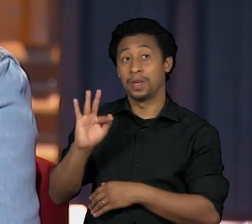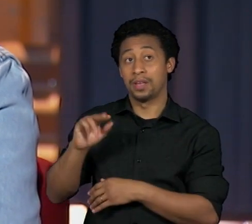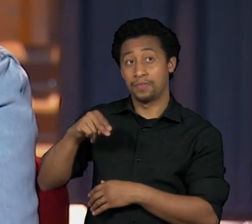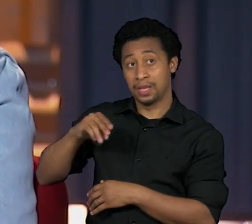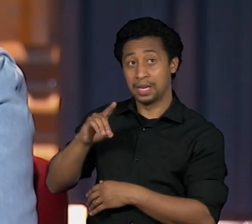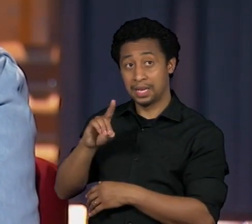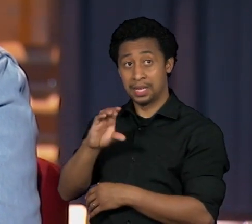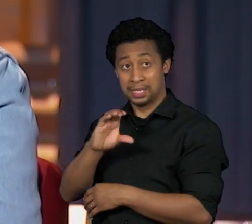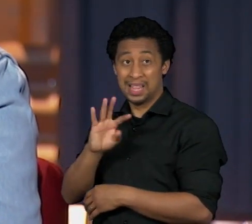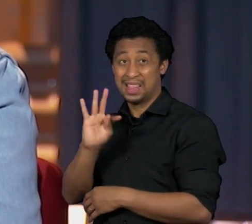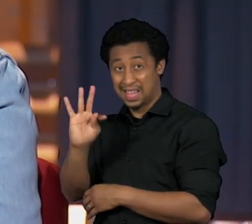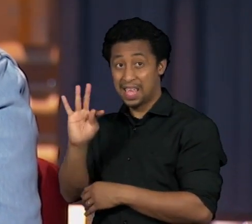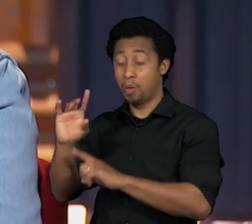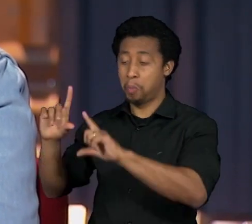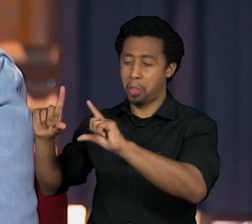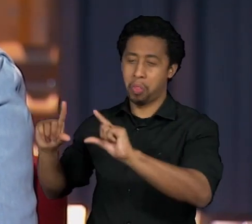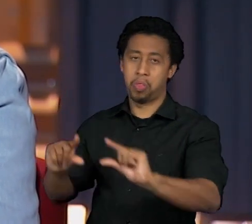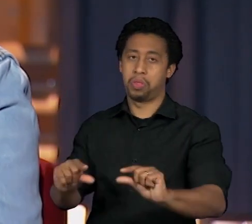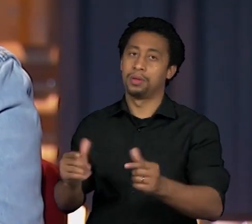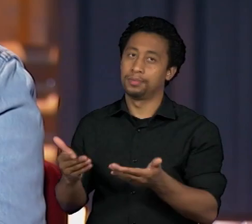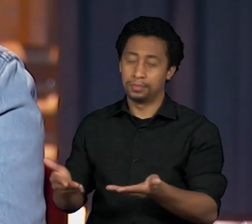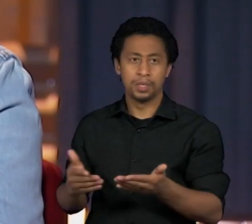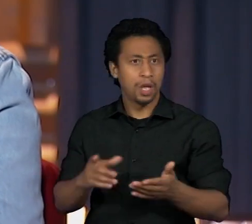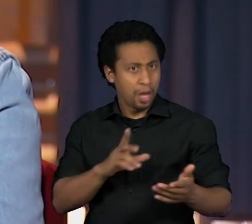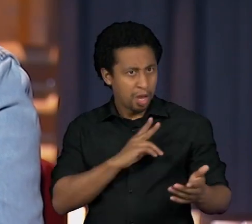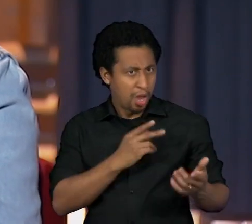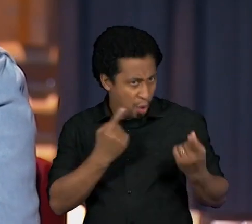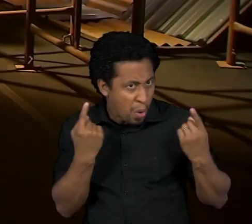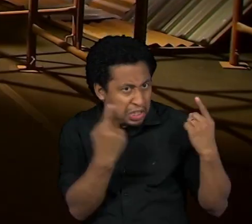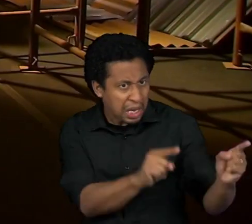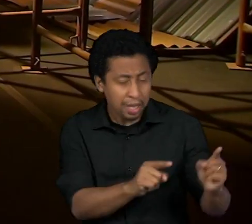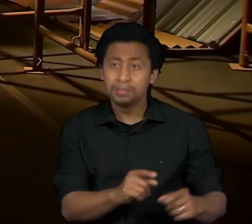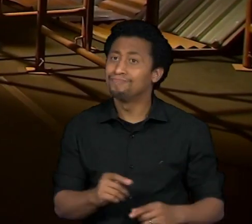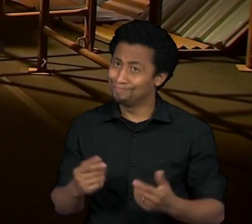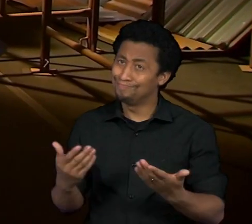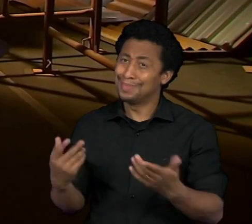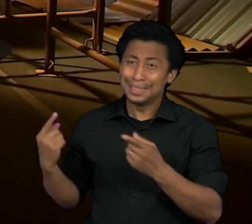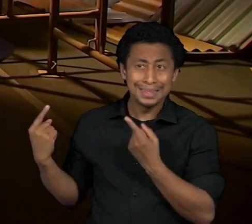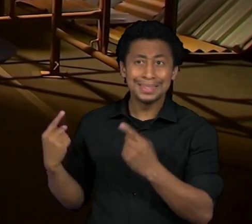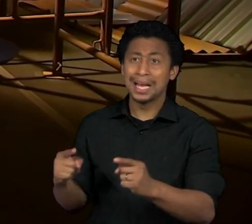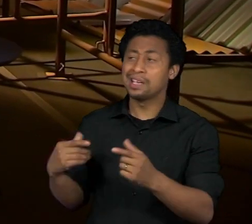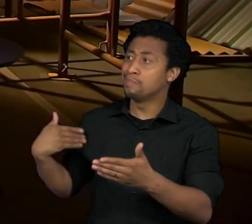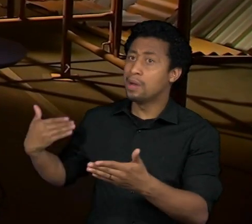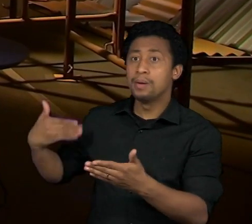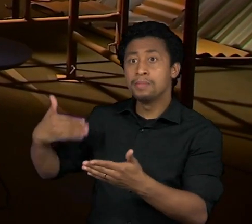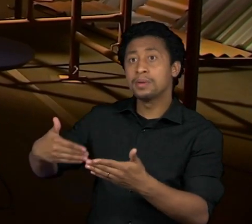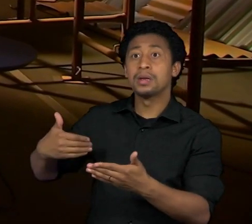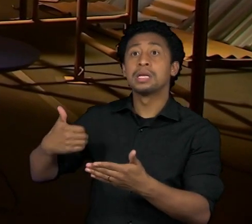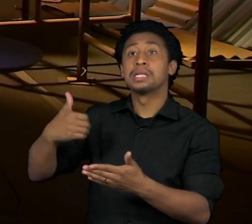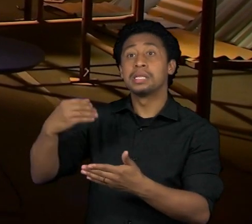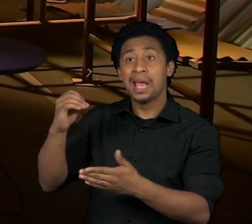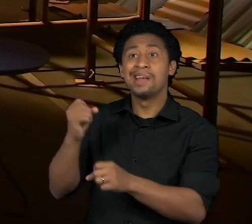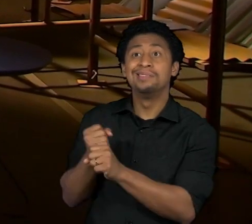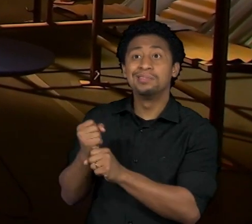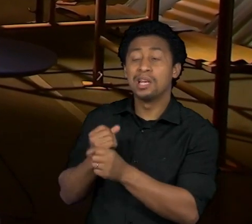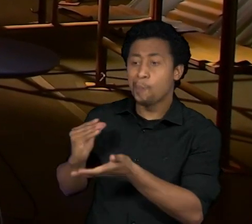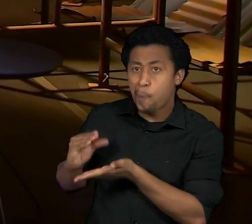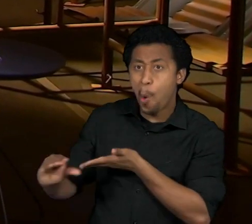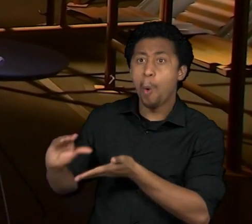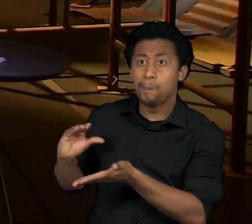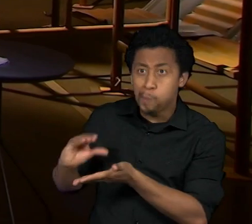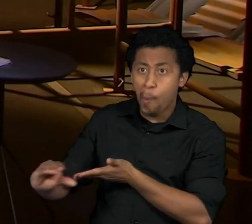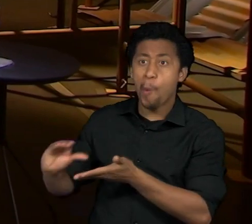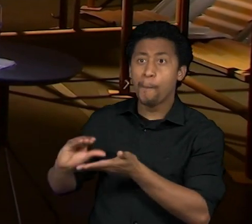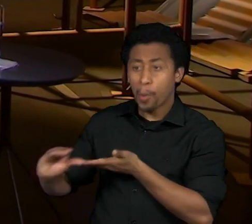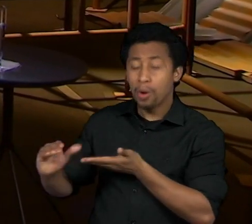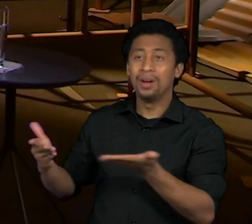mesmo. Um ataque, um esforço para desmontar décadas de investimento público e também privado de alta qualidade feito num